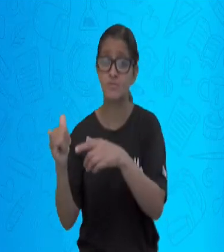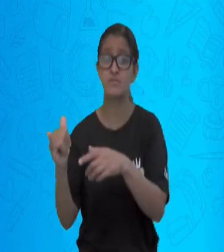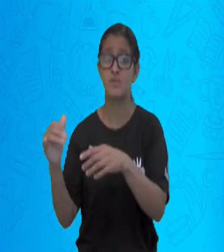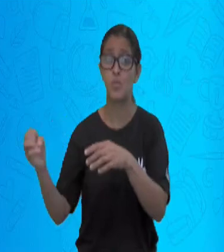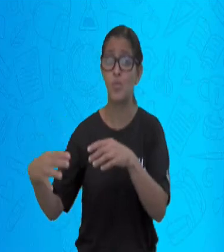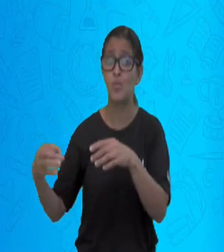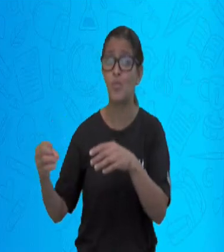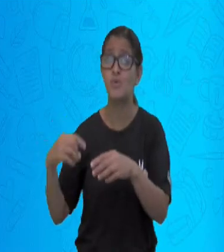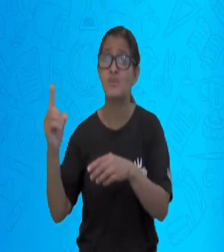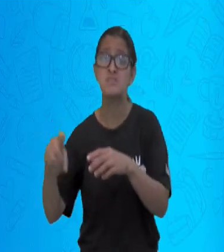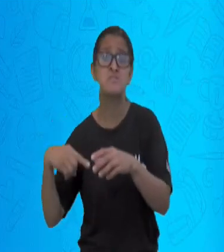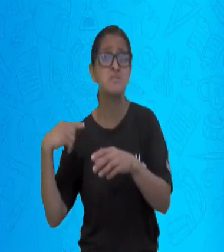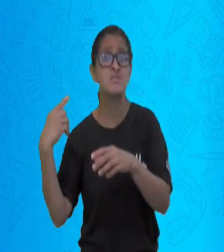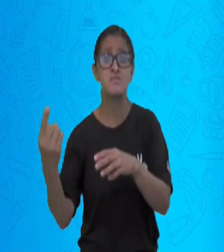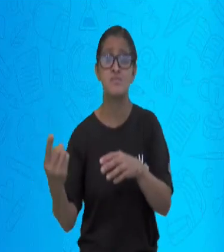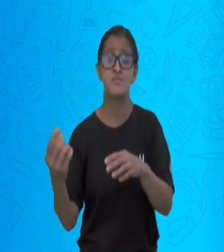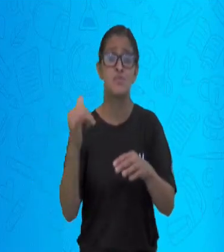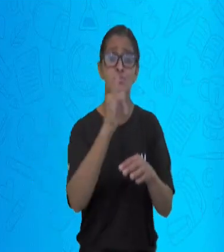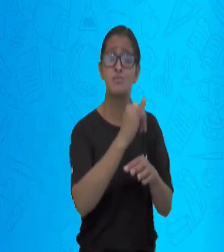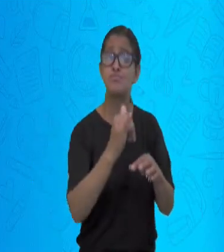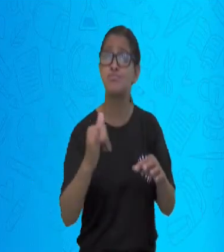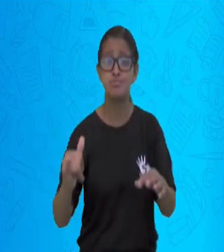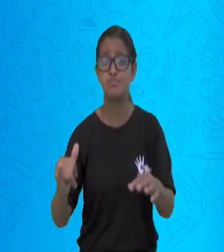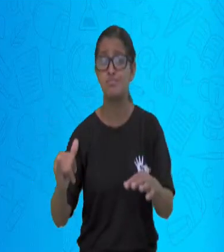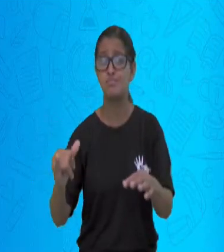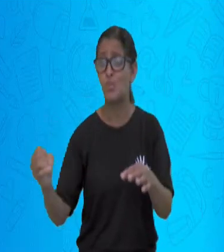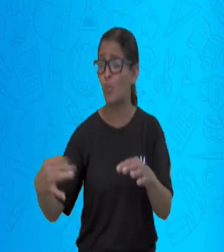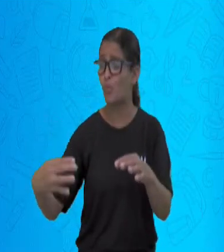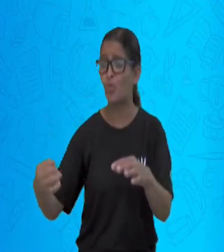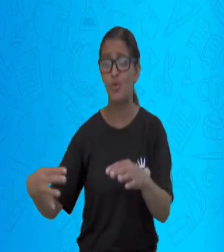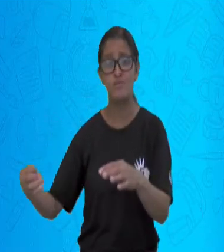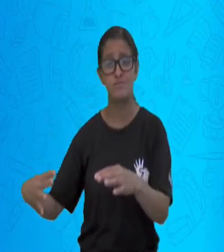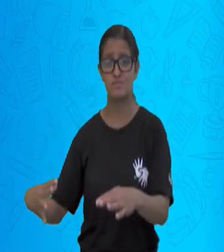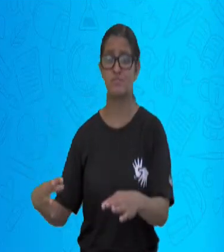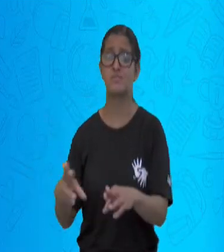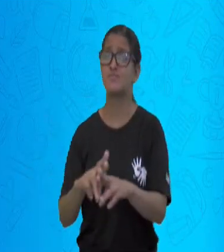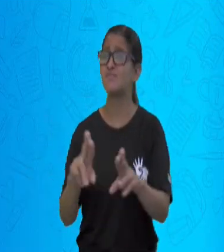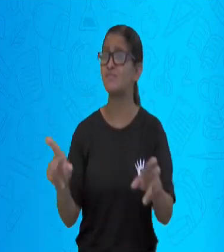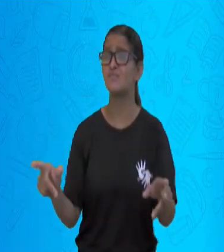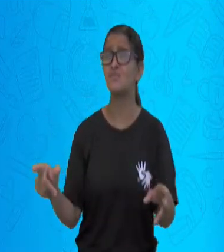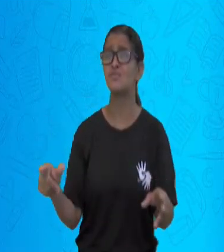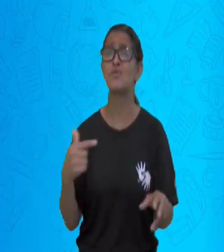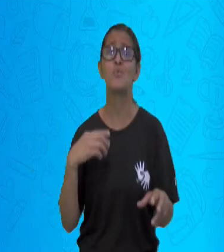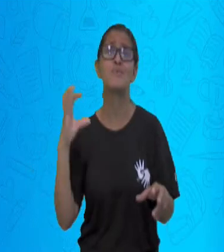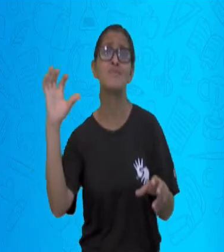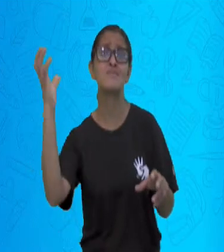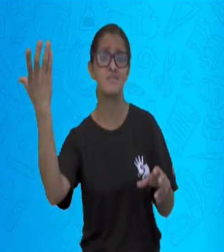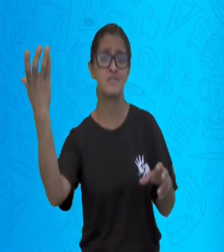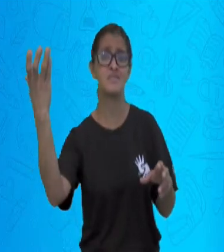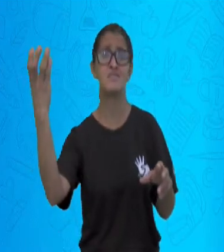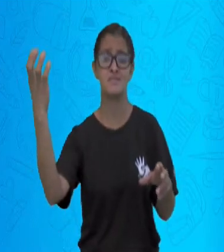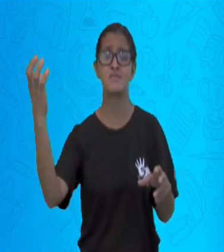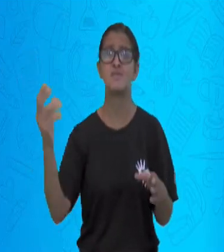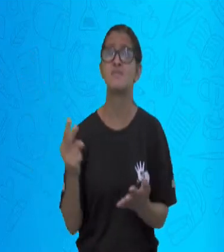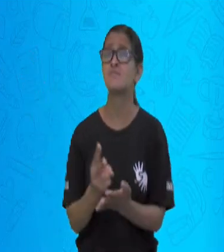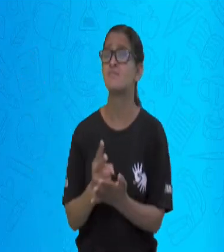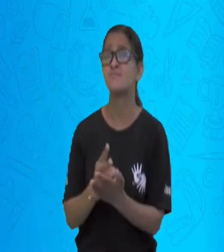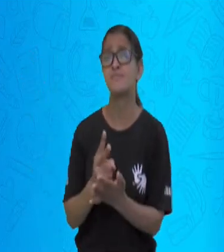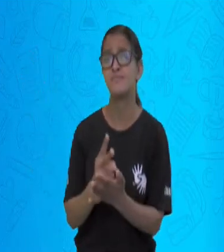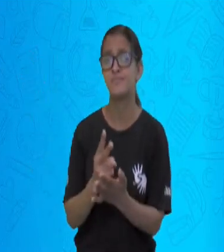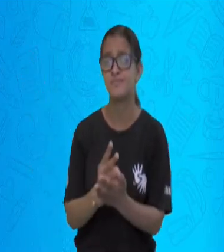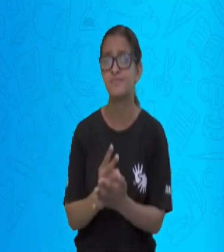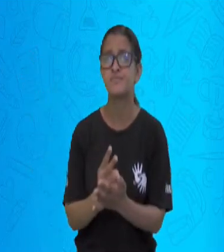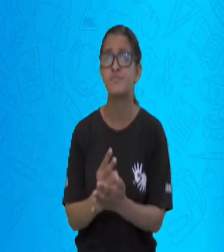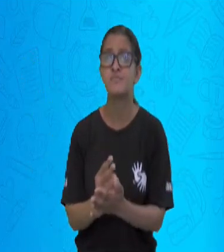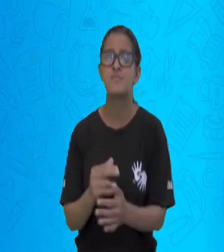de configuração, não é assim? Então, a mudança tecnológica, ela veio para ficar e ela veio mesmo